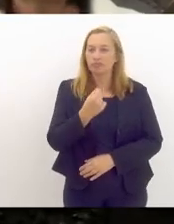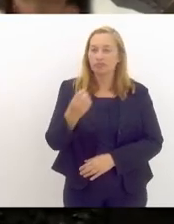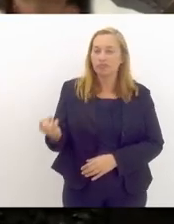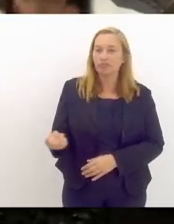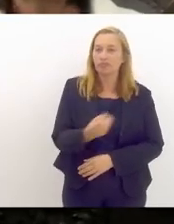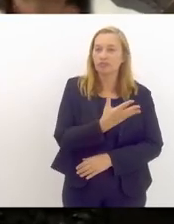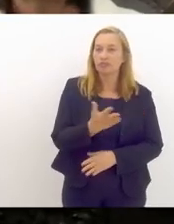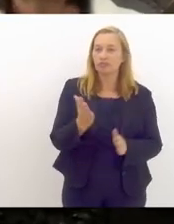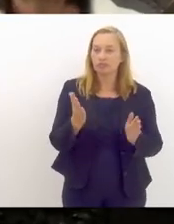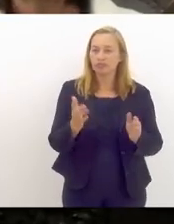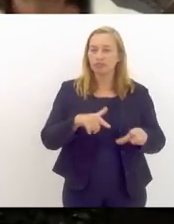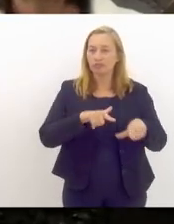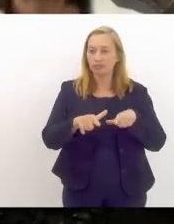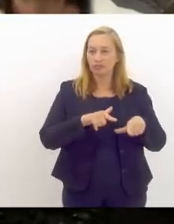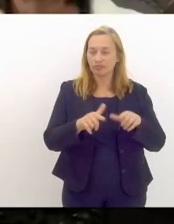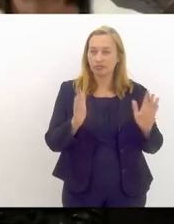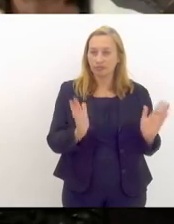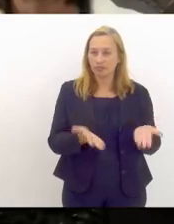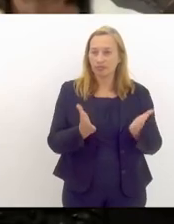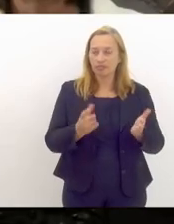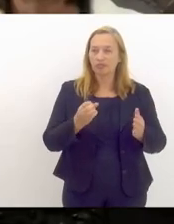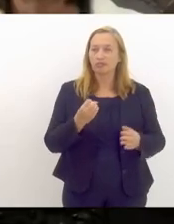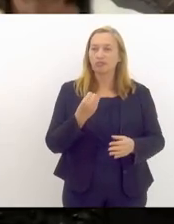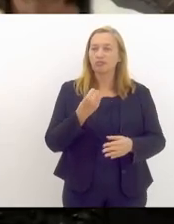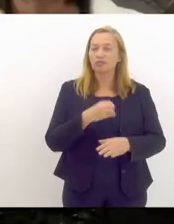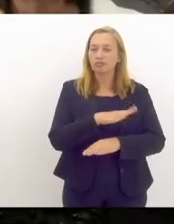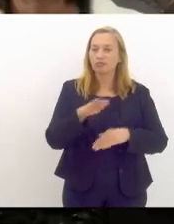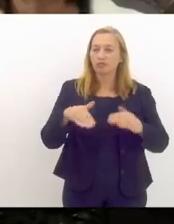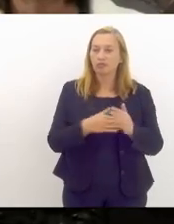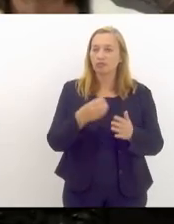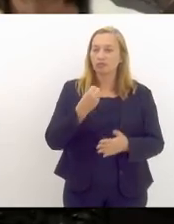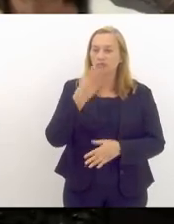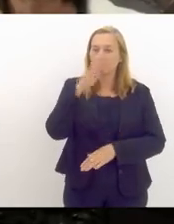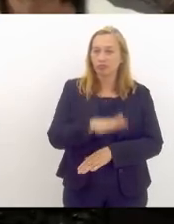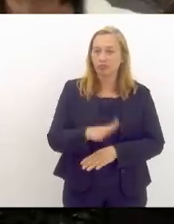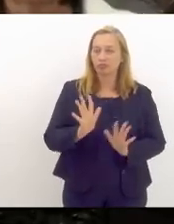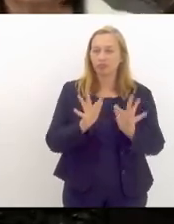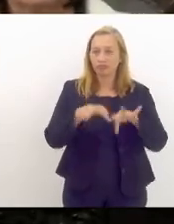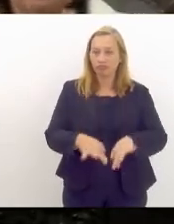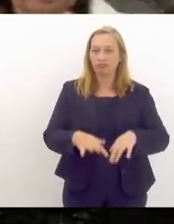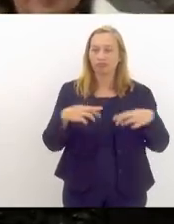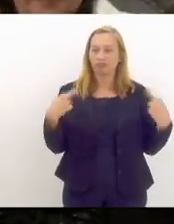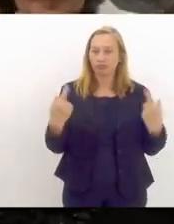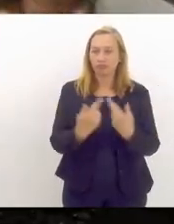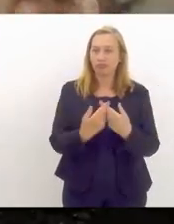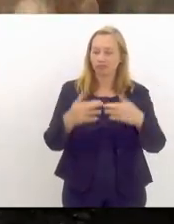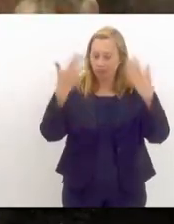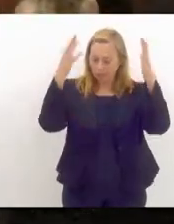recém-empossados. Tenham todas, todos uma boa tarde. Declaro encerrada a sessão.